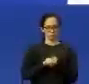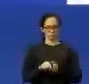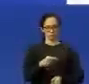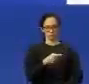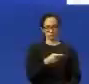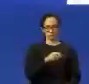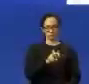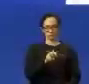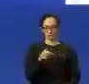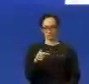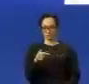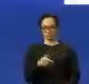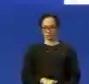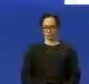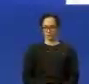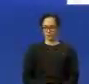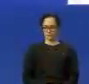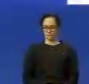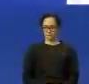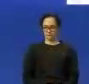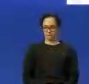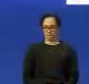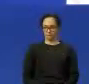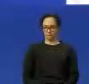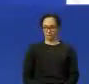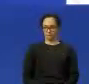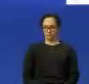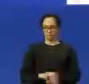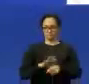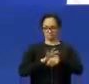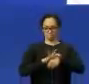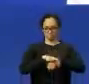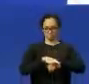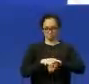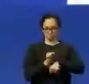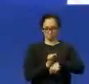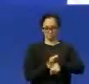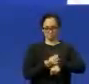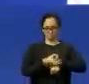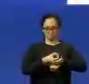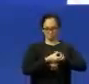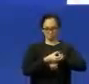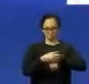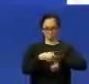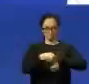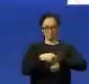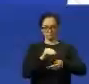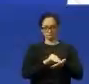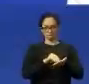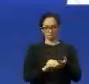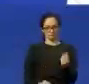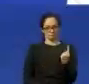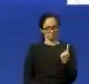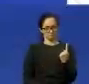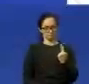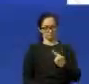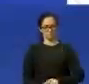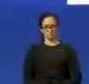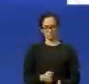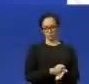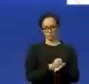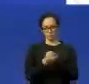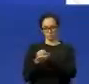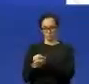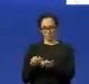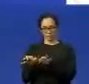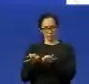157 é aquela que diz que uma pessoa ganhou uma pulseira de pérolas, né? E faltava uma pérola. E ela levou